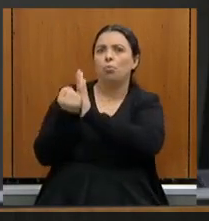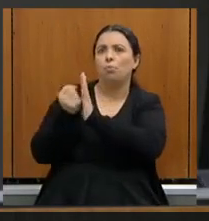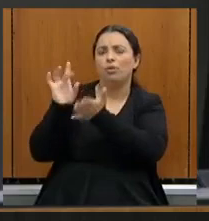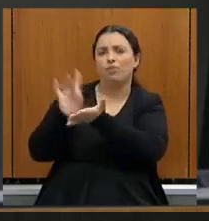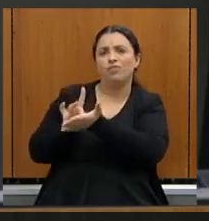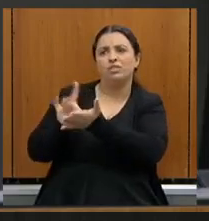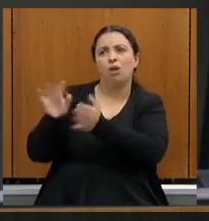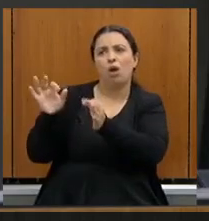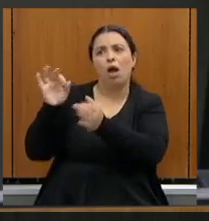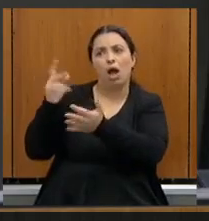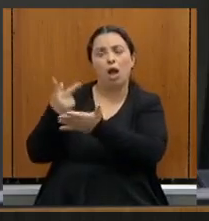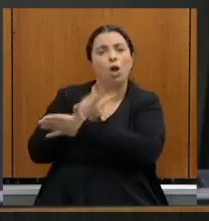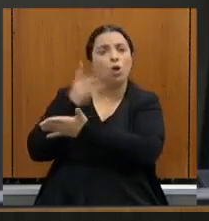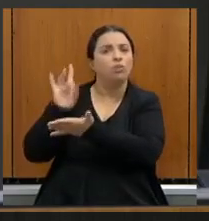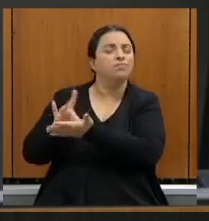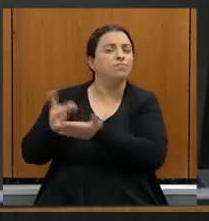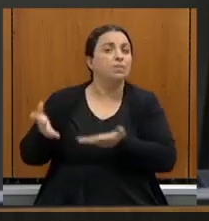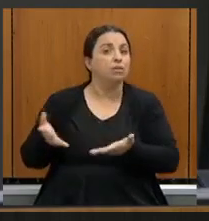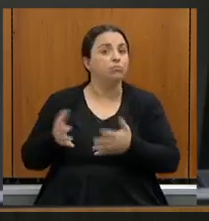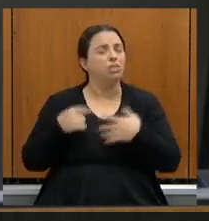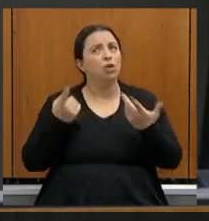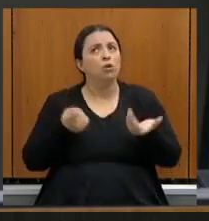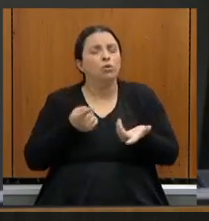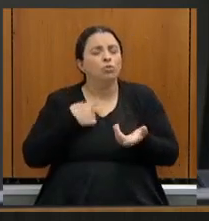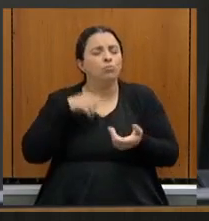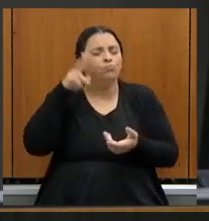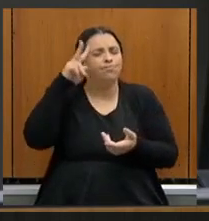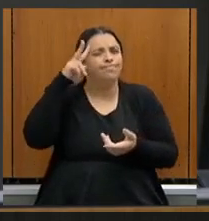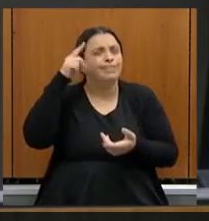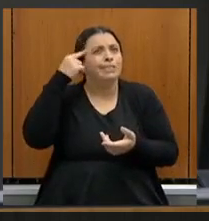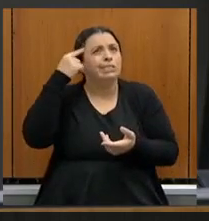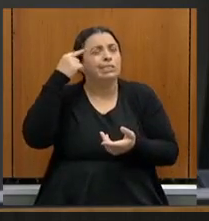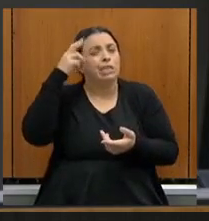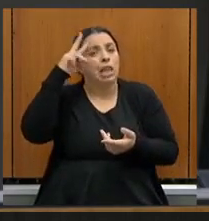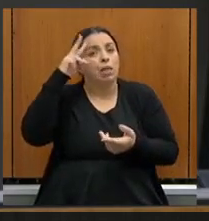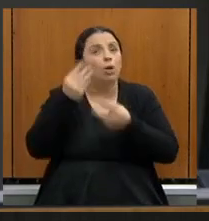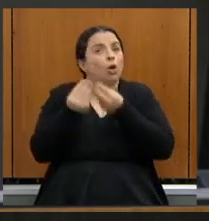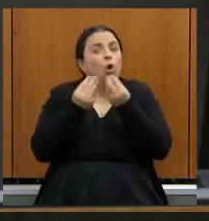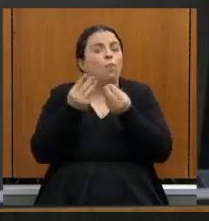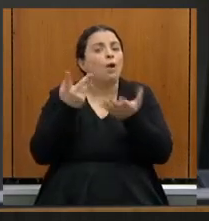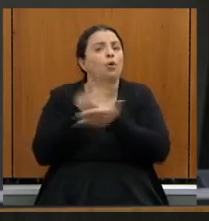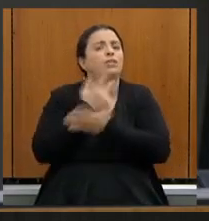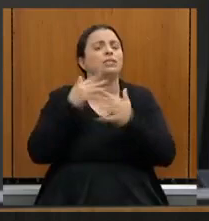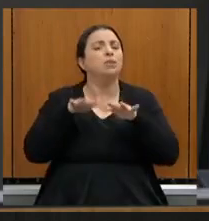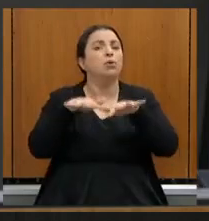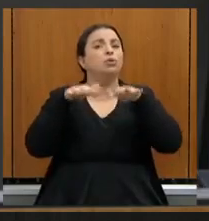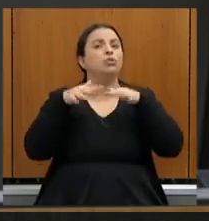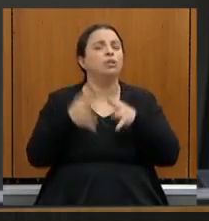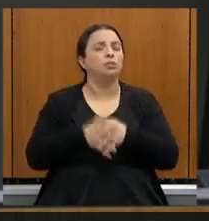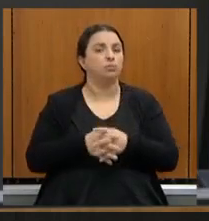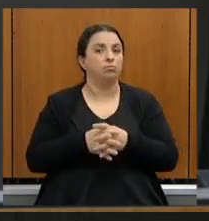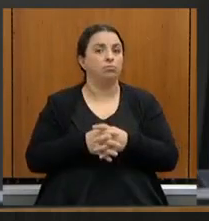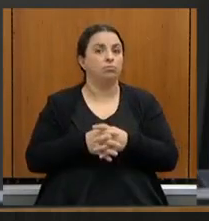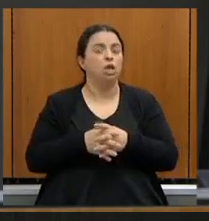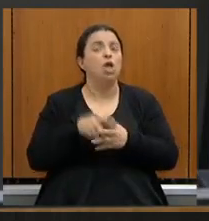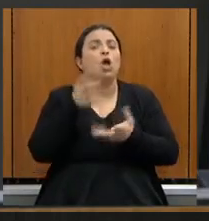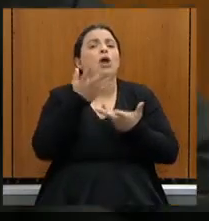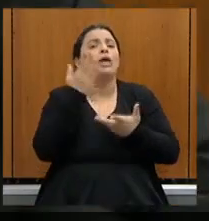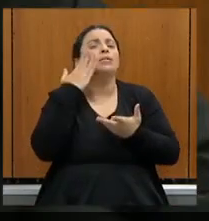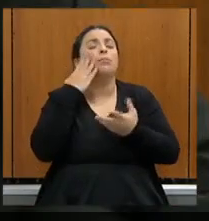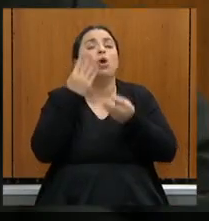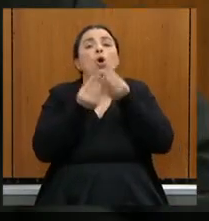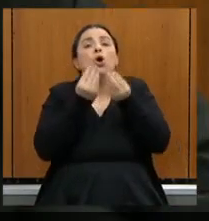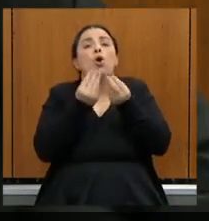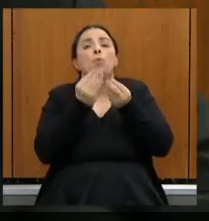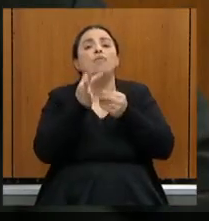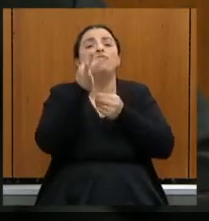estou, inclusive, pegando a memória da audiência, porque, então, eu queria isso, primeiro, é que nós soubéssemos quais são os próximos passos. Será no mês de